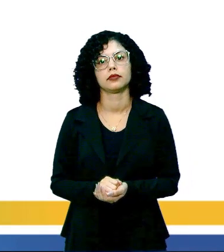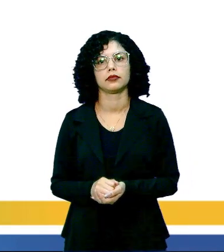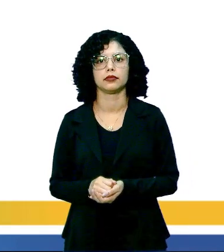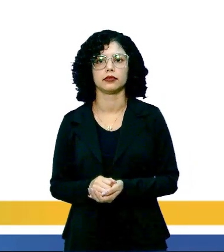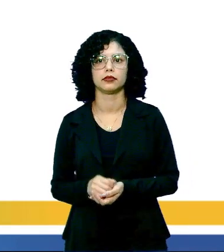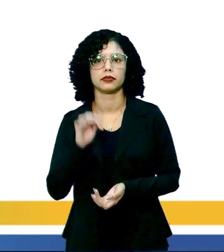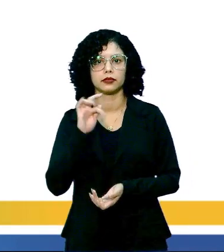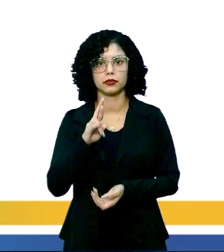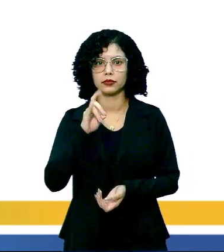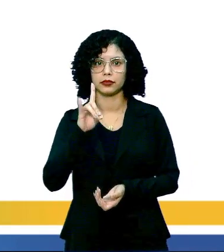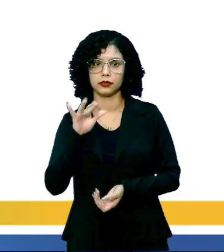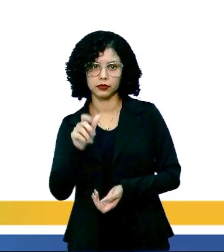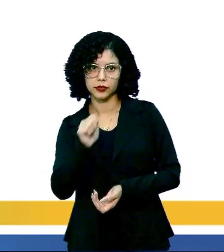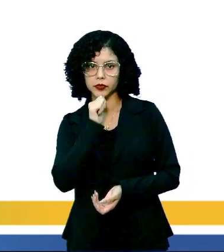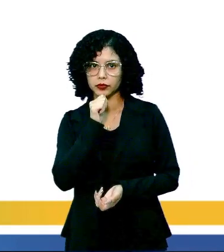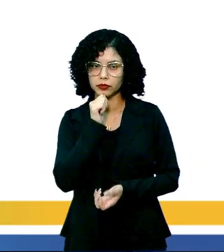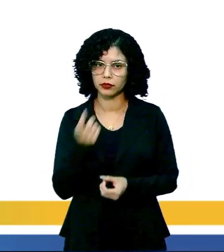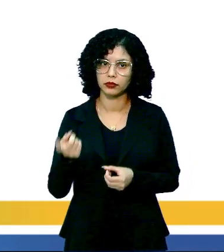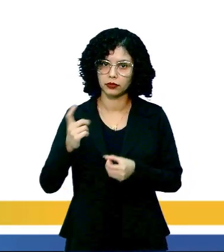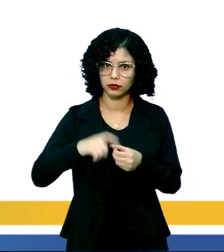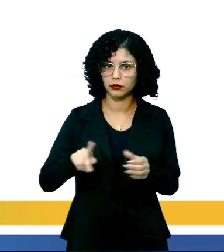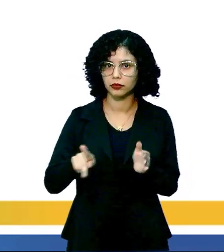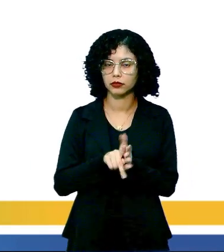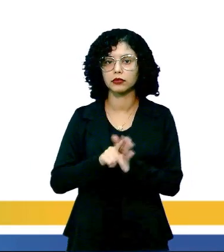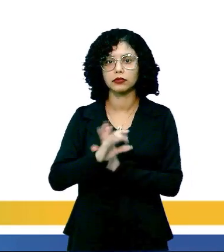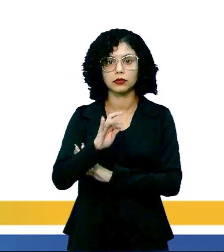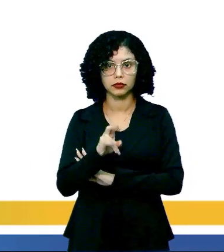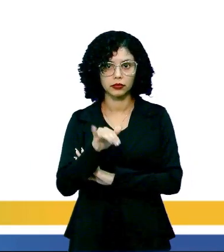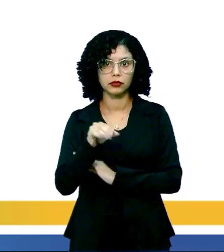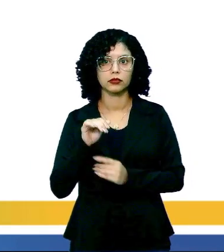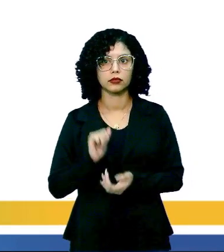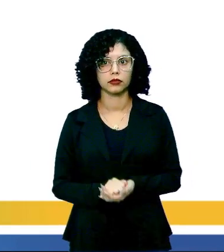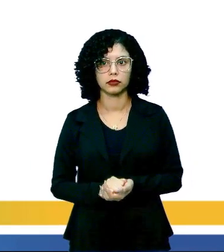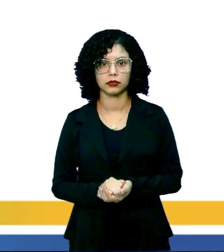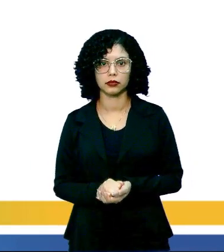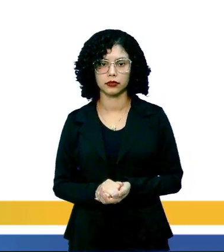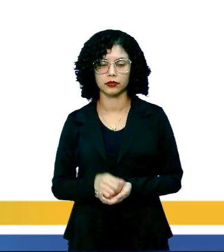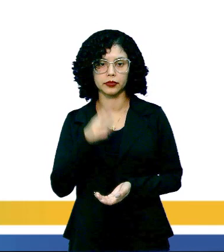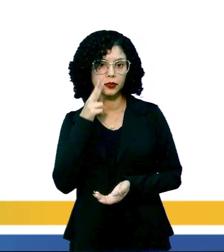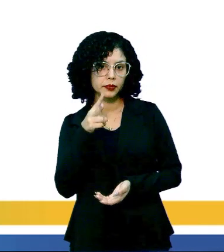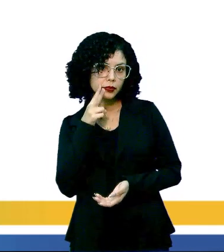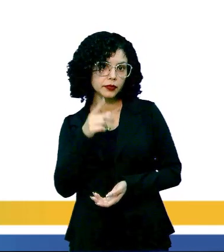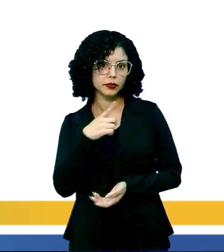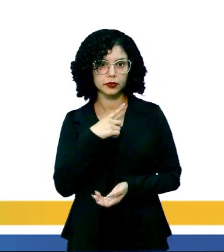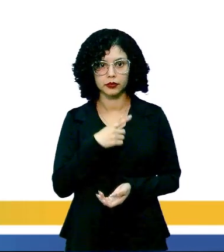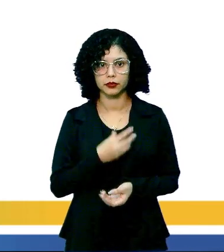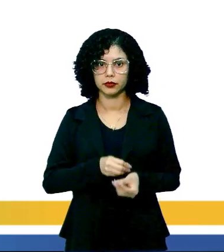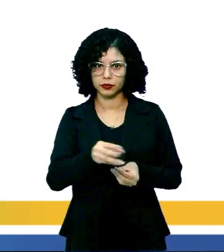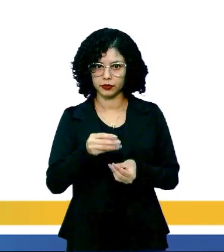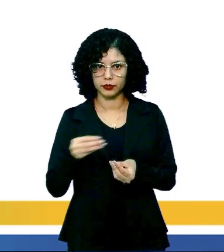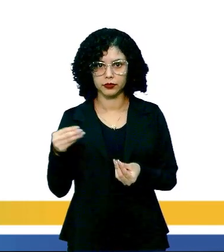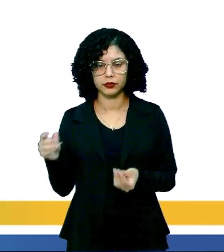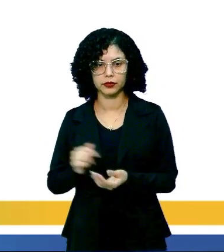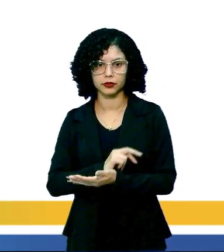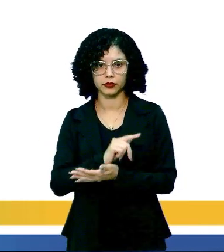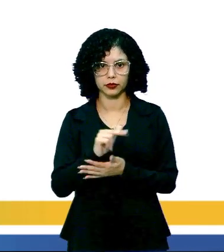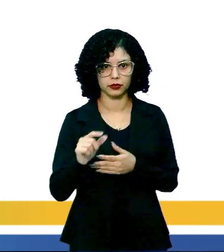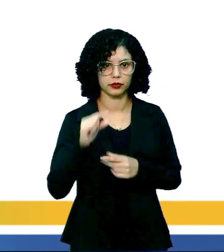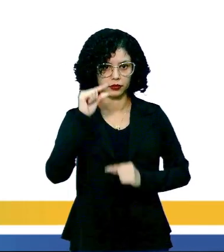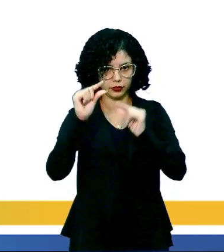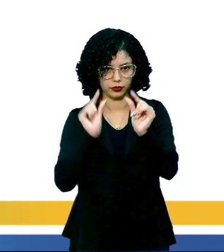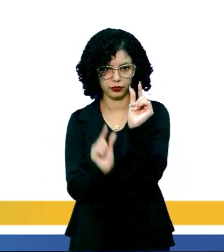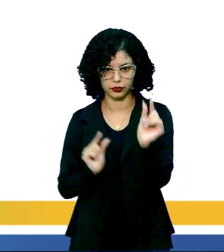mais radical, tá? É uma versão mais radicalizada do concretismo. É tanto que a gente tem a distribuição aí de